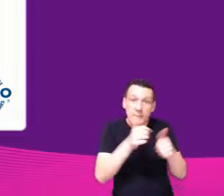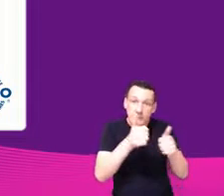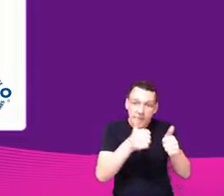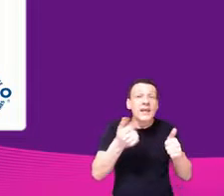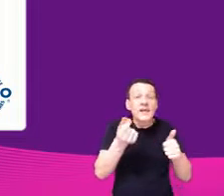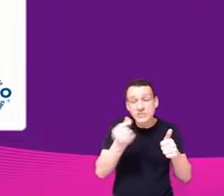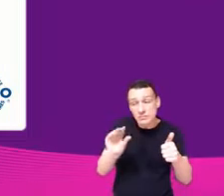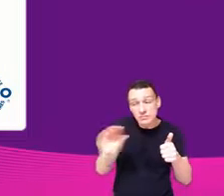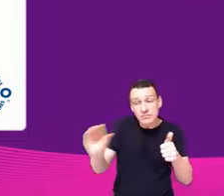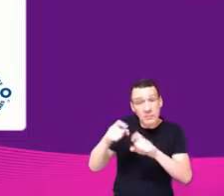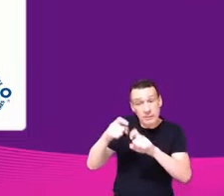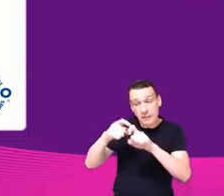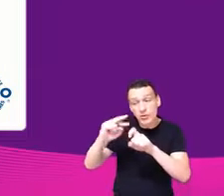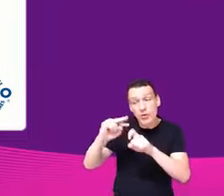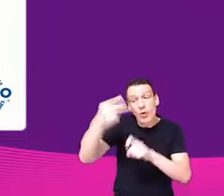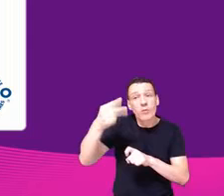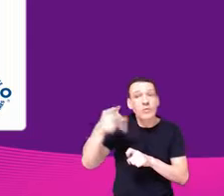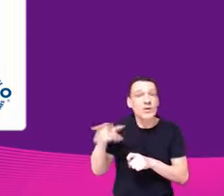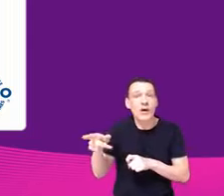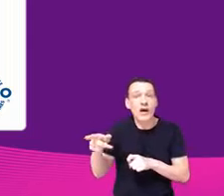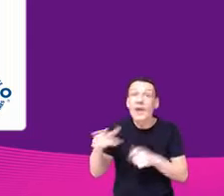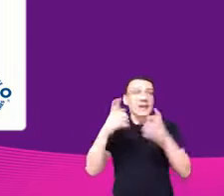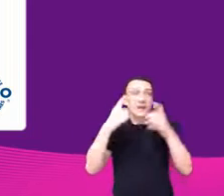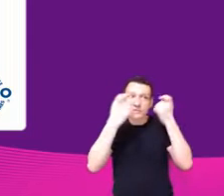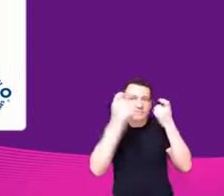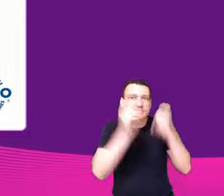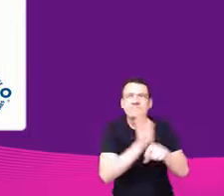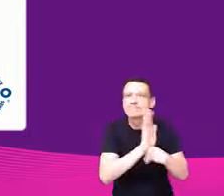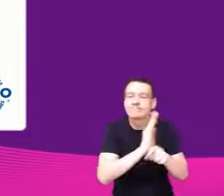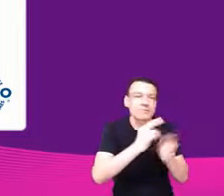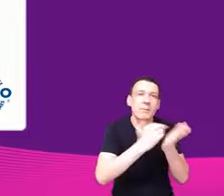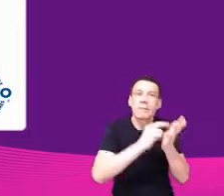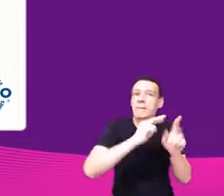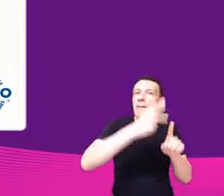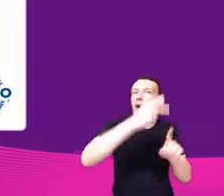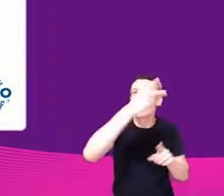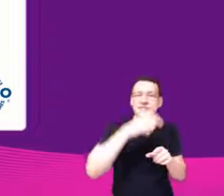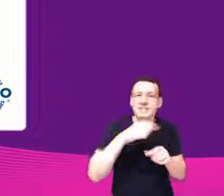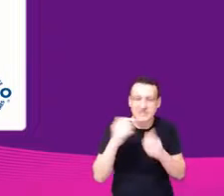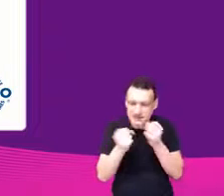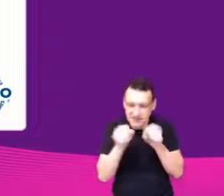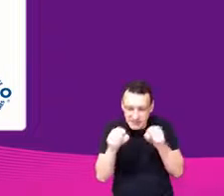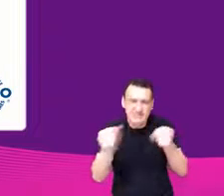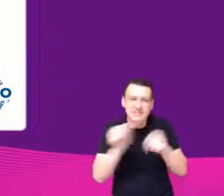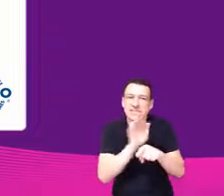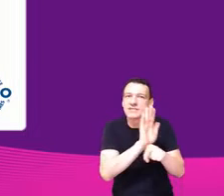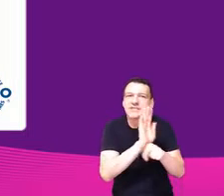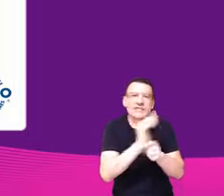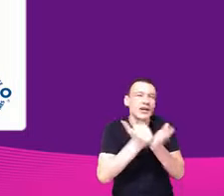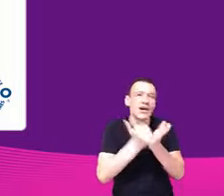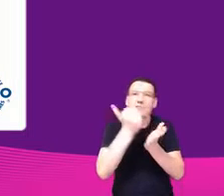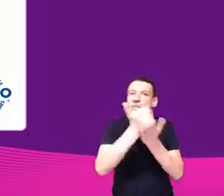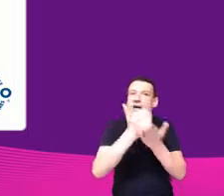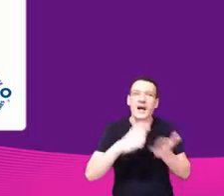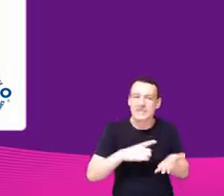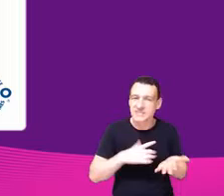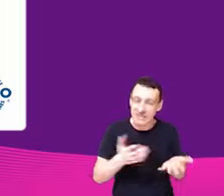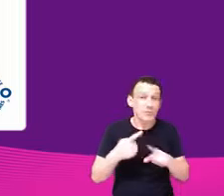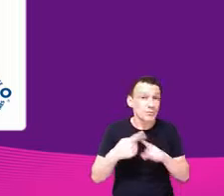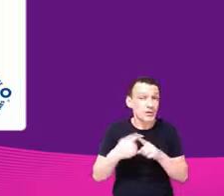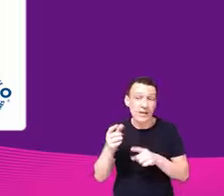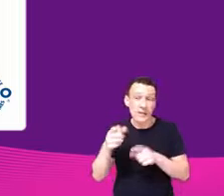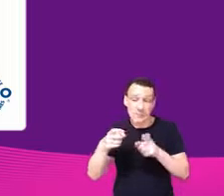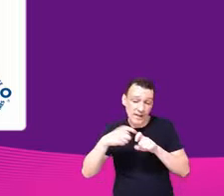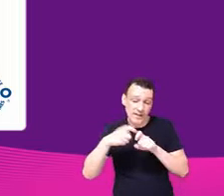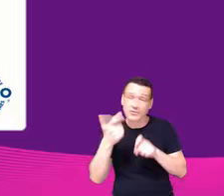Né? Então, isso daqui é uma medida super importante que tende a ser um drive, né? Um drive financeiro por trás